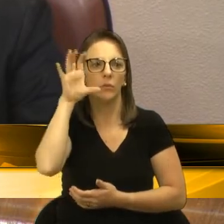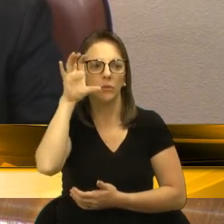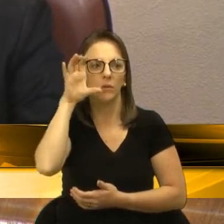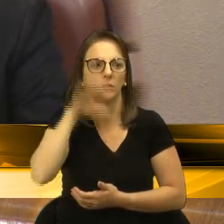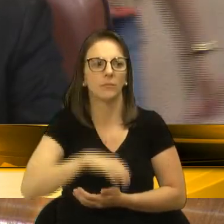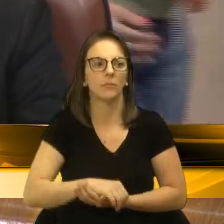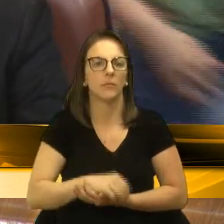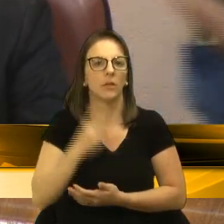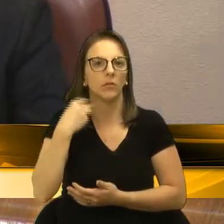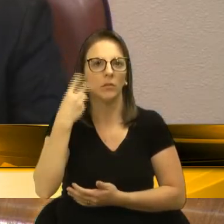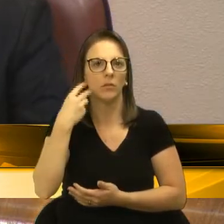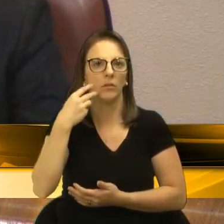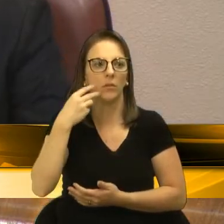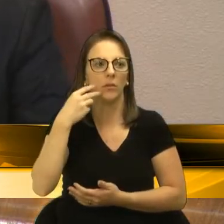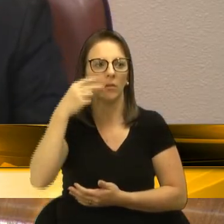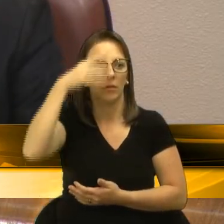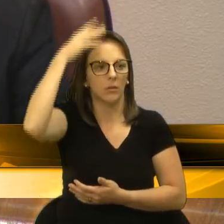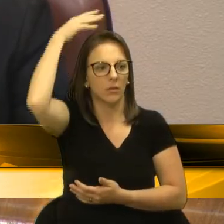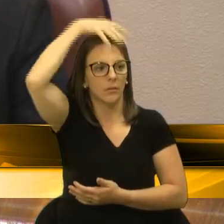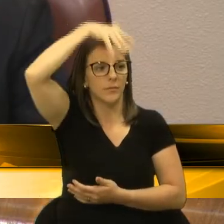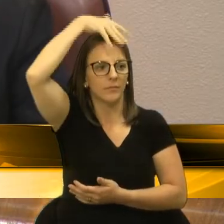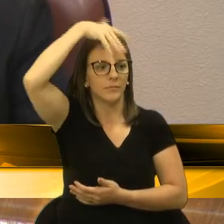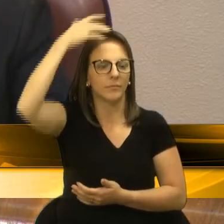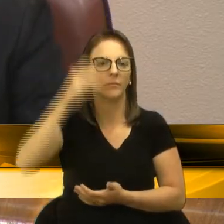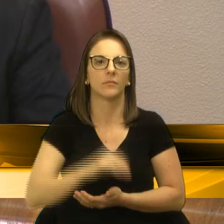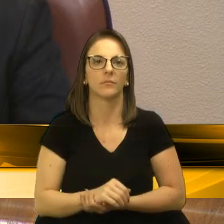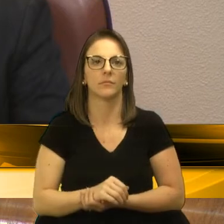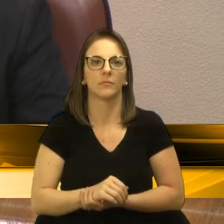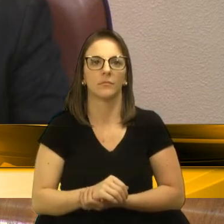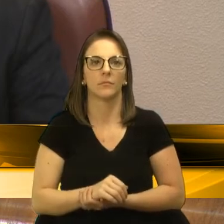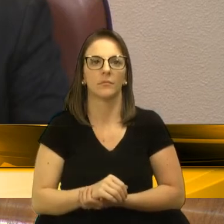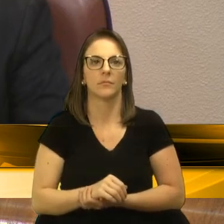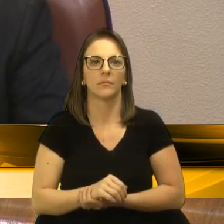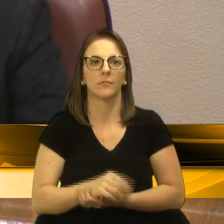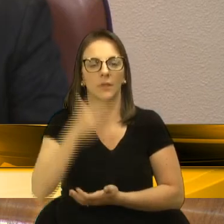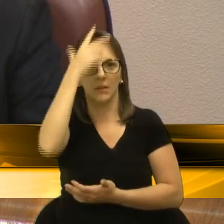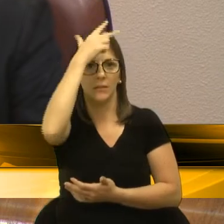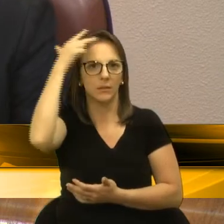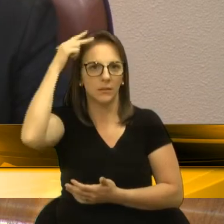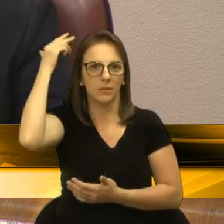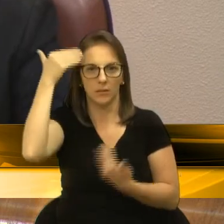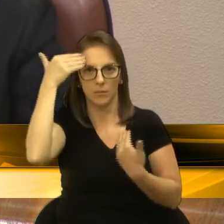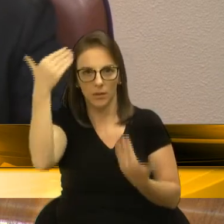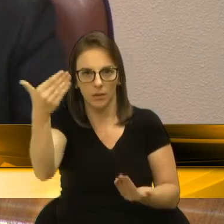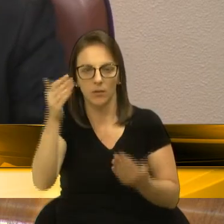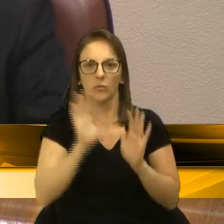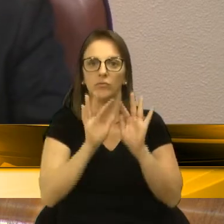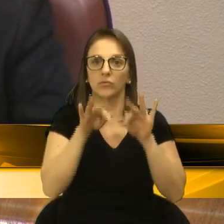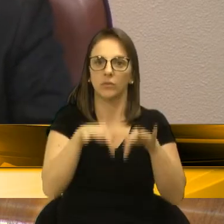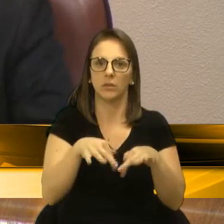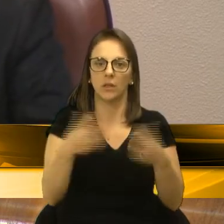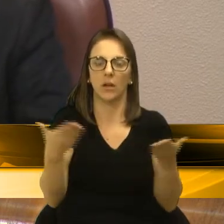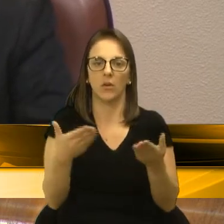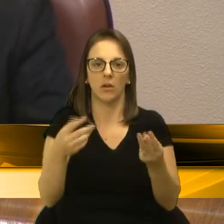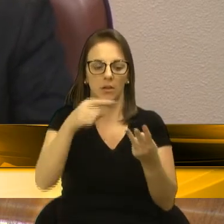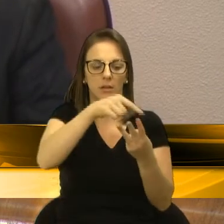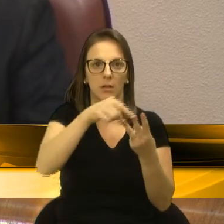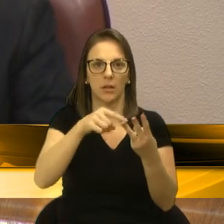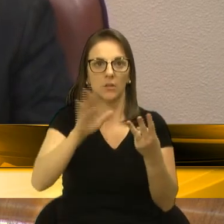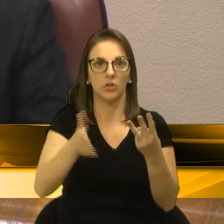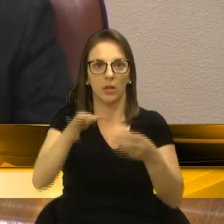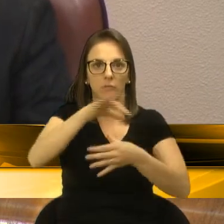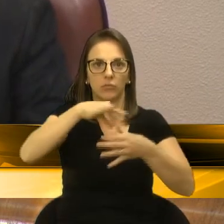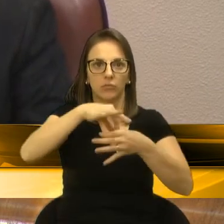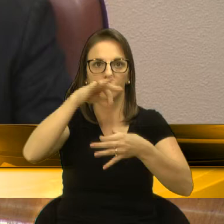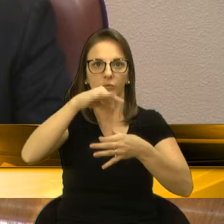e vereador Alceu Tomé. Presidente Cassina, PTB. Obrigado. Procedimento concluído. Agora, os 3 sorteados vão à sala